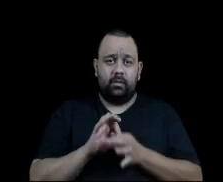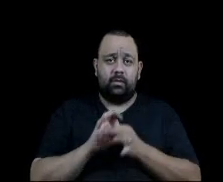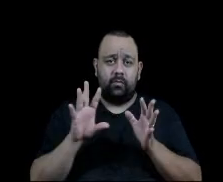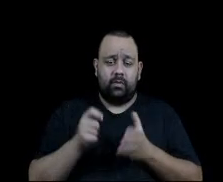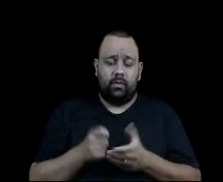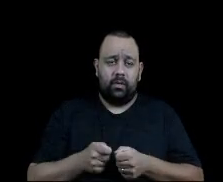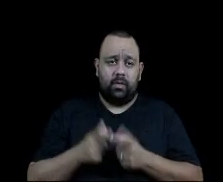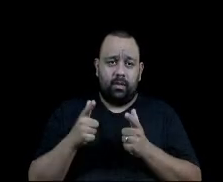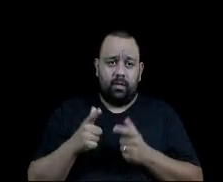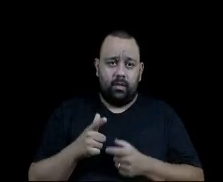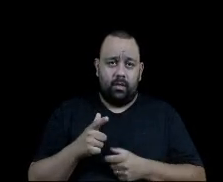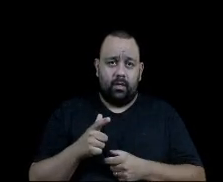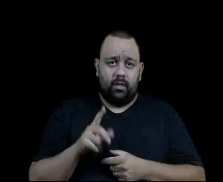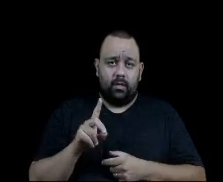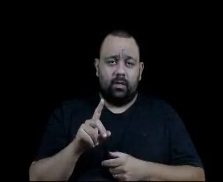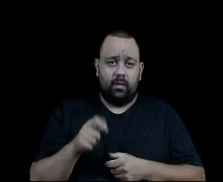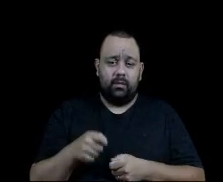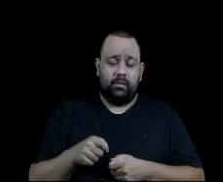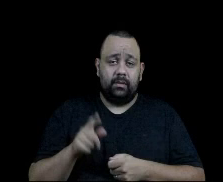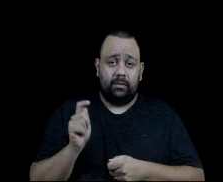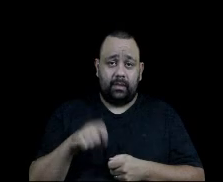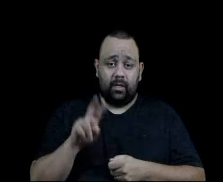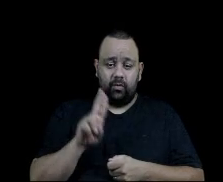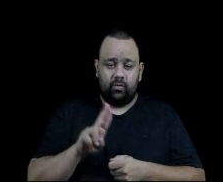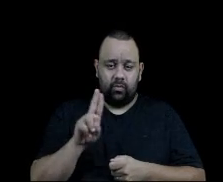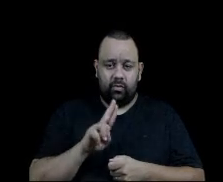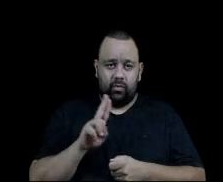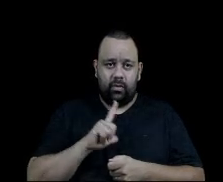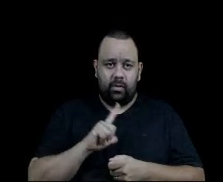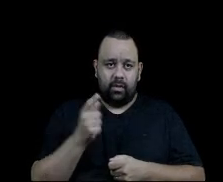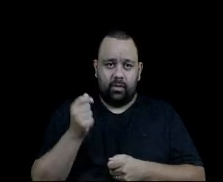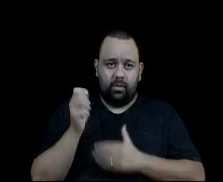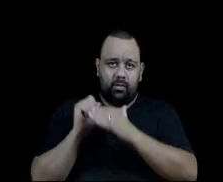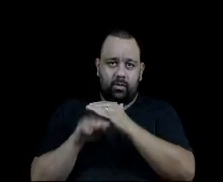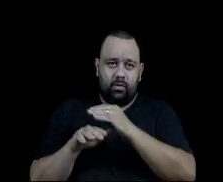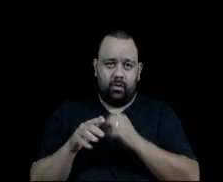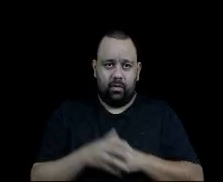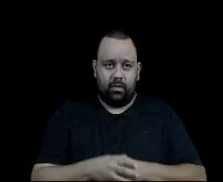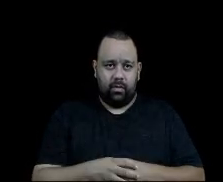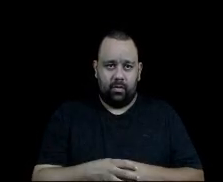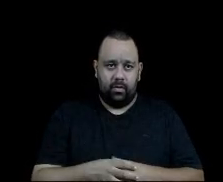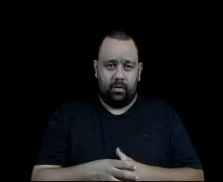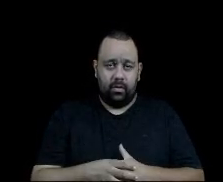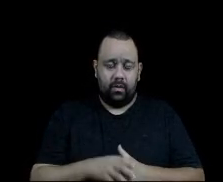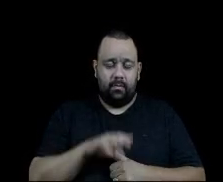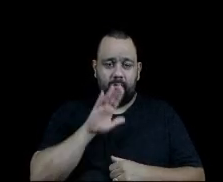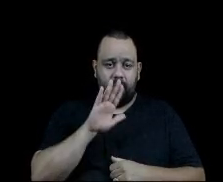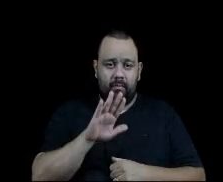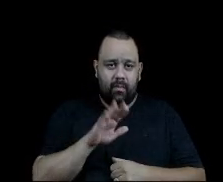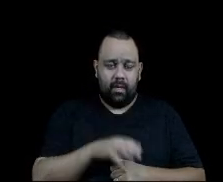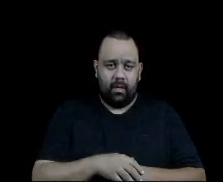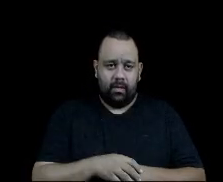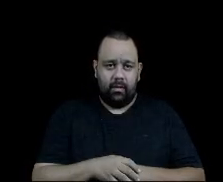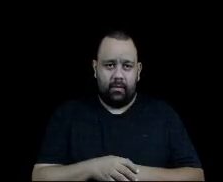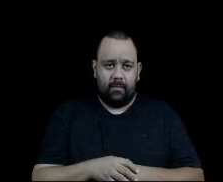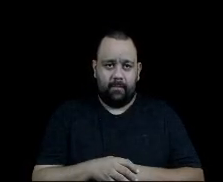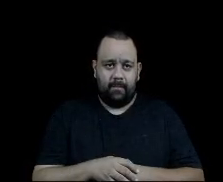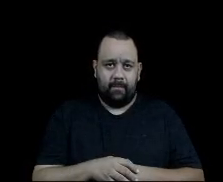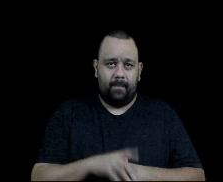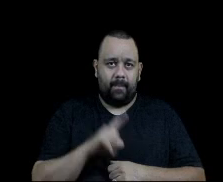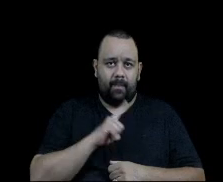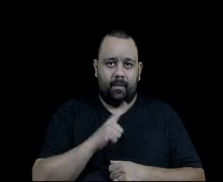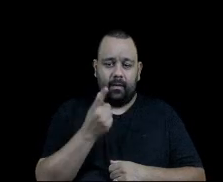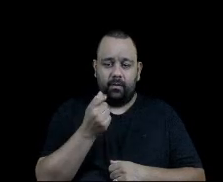receita disponível para gastar no ano posterior. Tem a parte de disponibilidade. Disponibilidade seria o que está na gaveta. Só que... a grosso